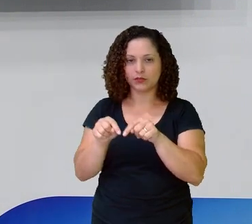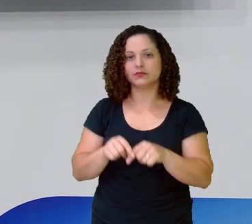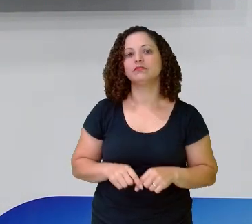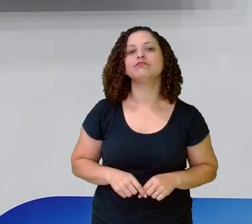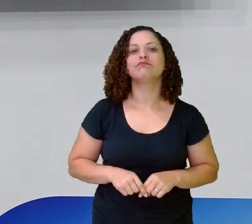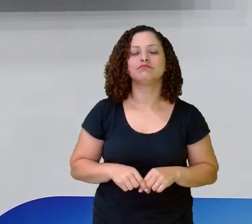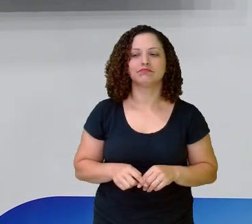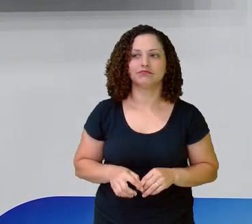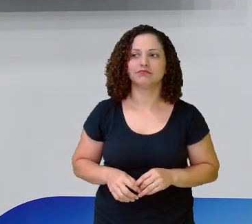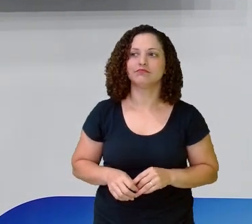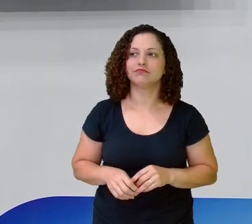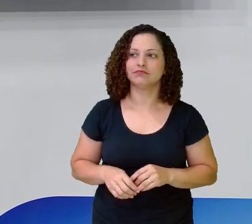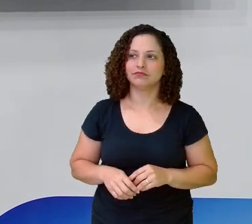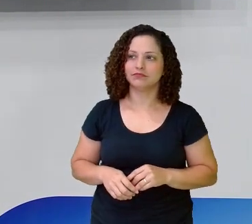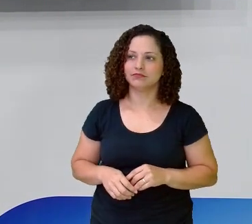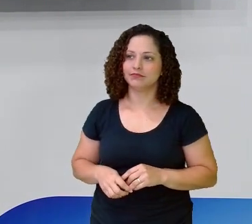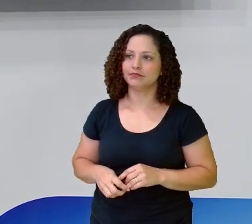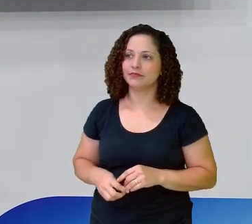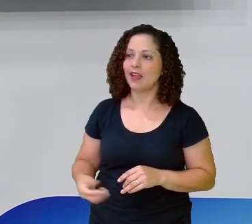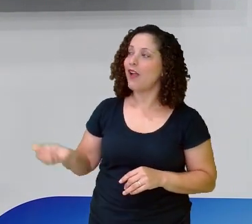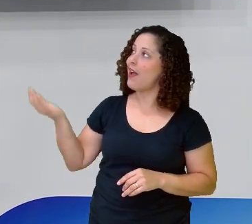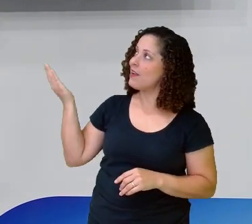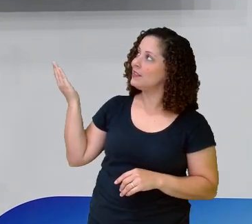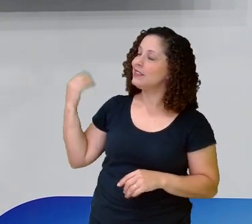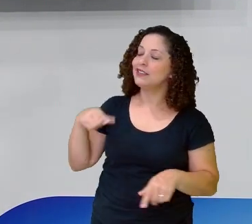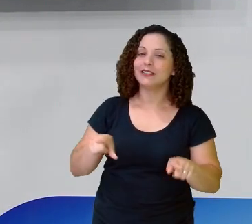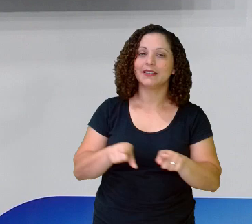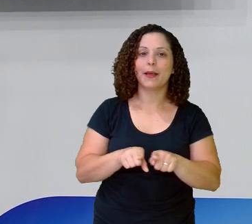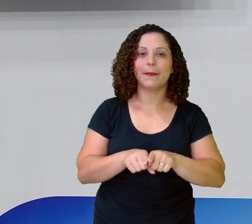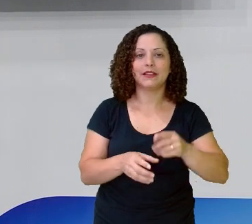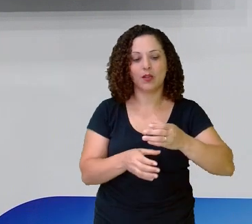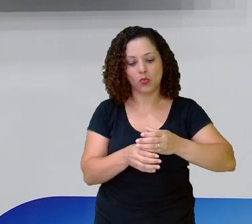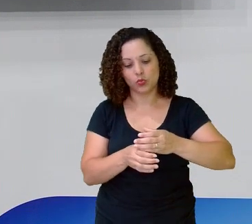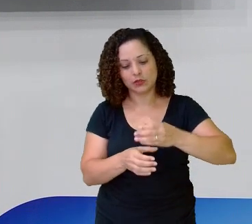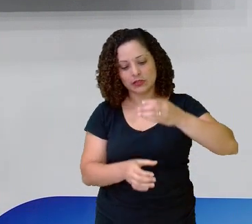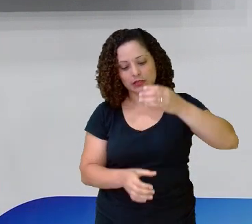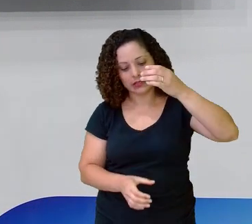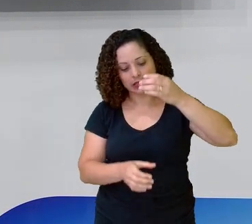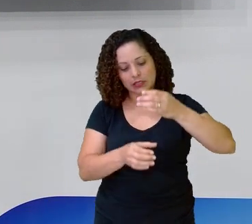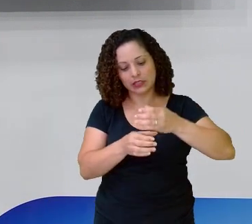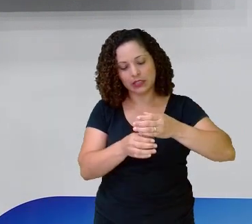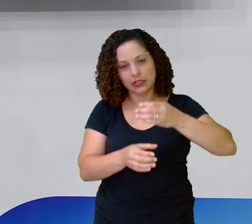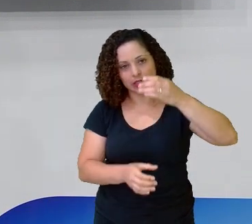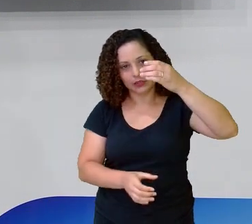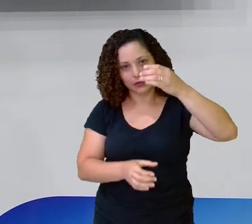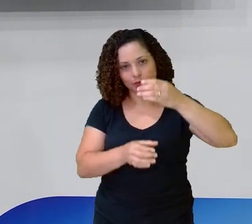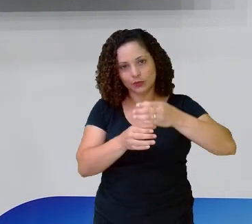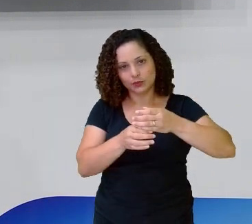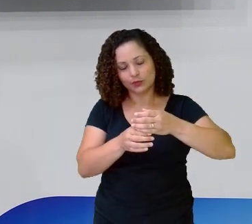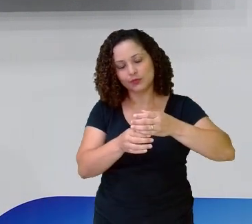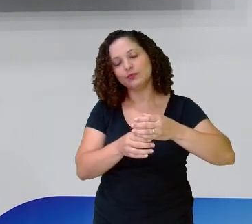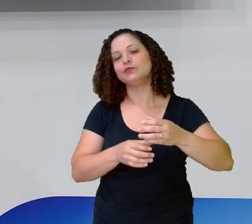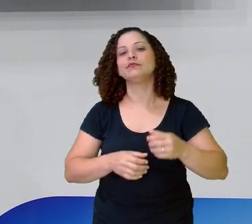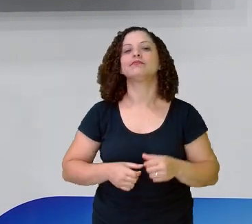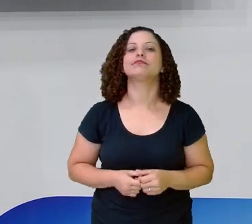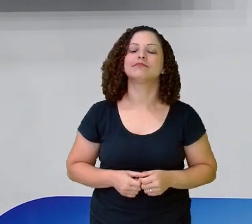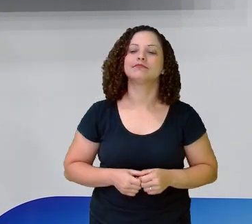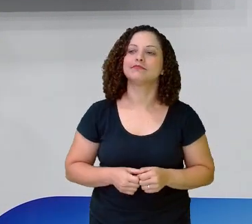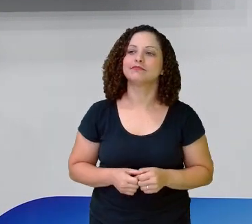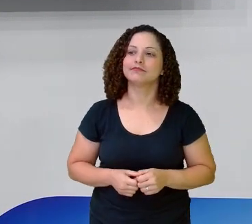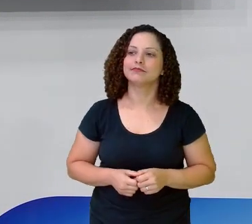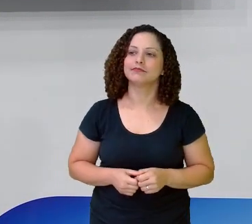dessa representação aqui. Eu tenho o meu cilindro, corpo arredondado. Eu tenho